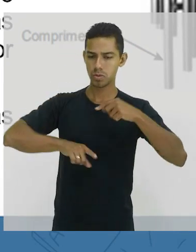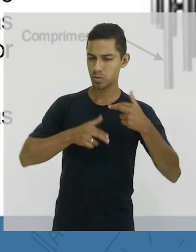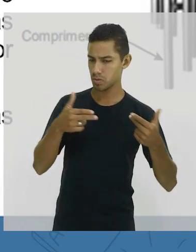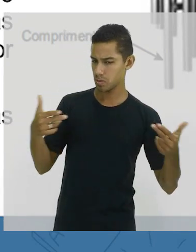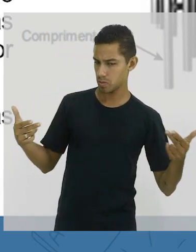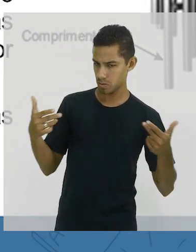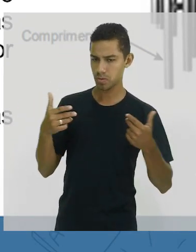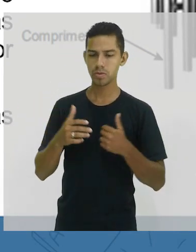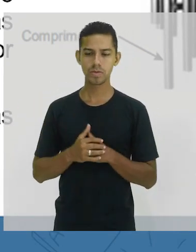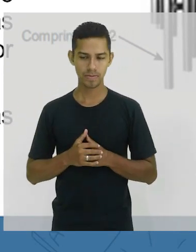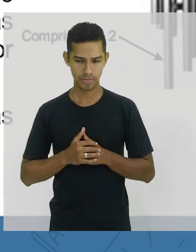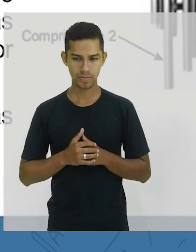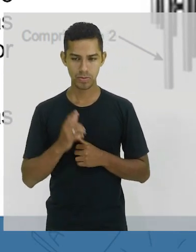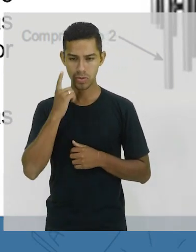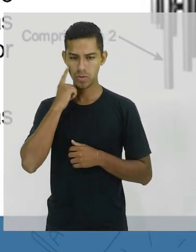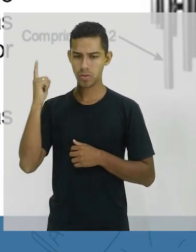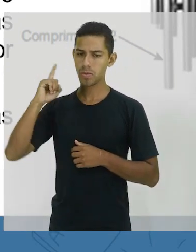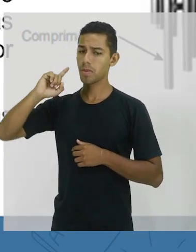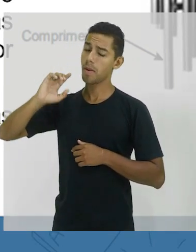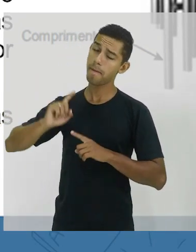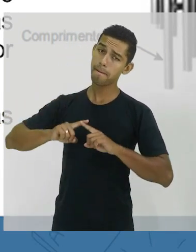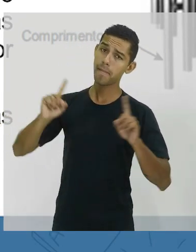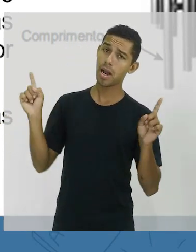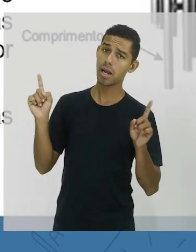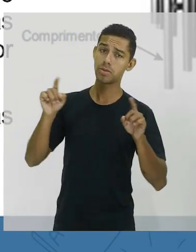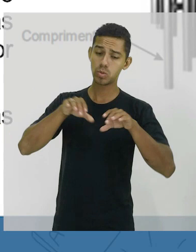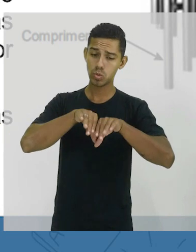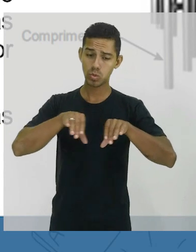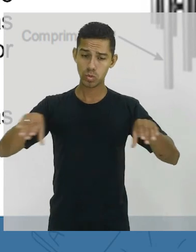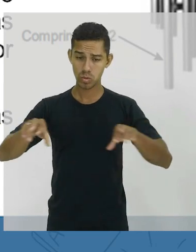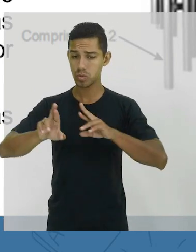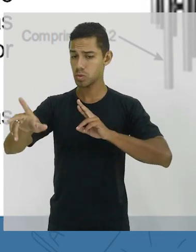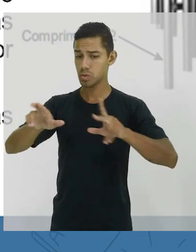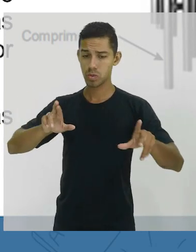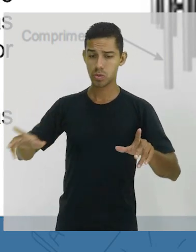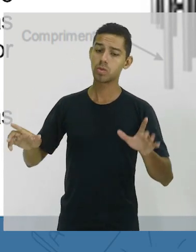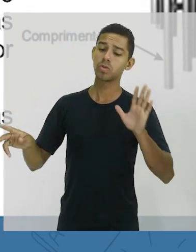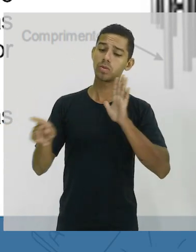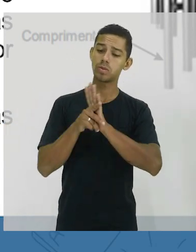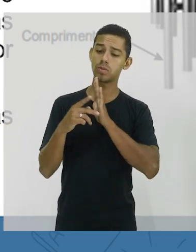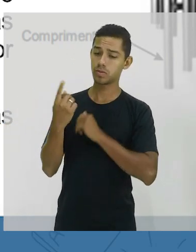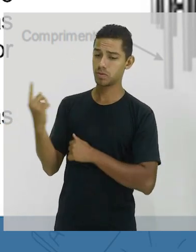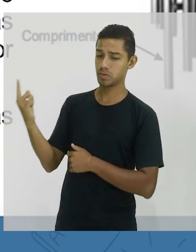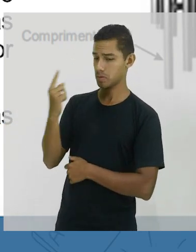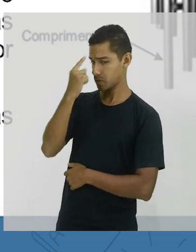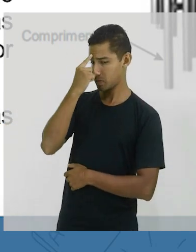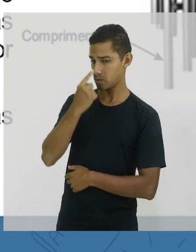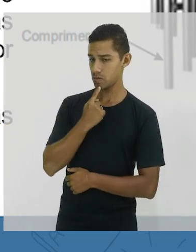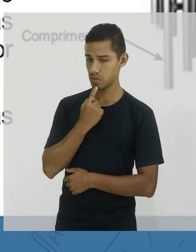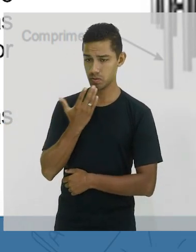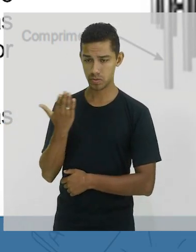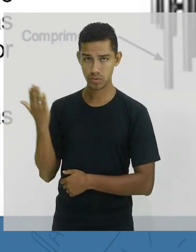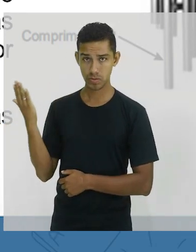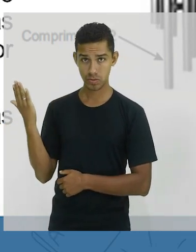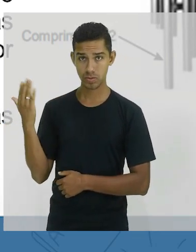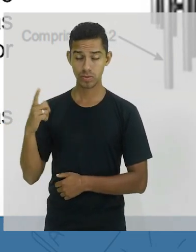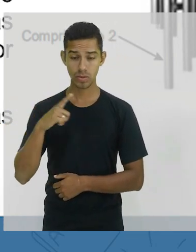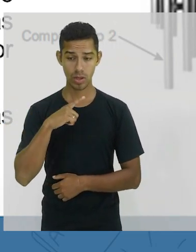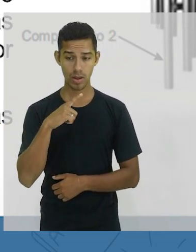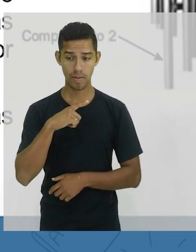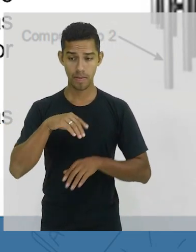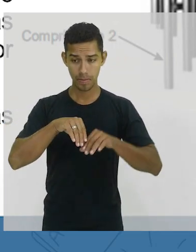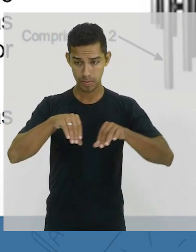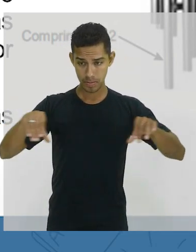espessura, certo? Mas de comprimentos diferentes, conforme a figura, né? Então você consegue ver a figura que tem barras maiores e